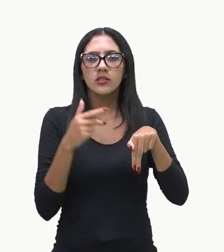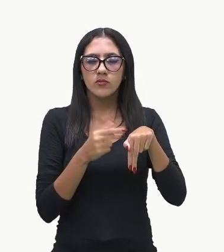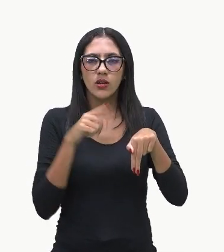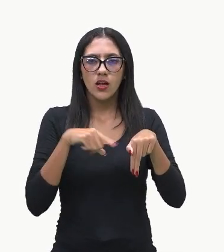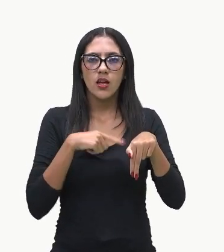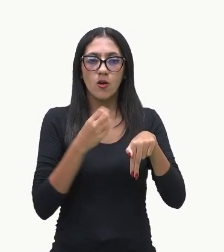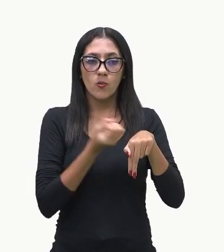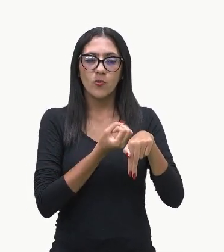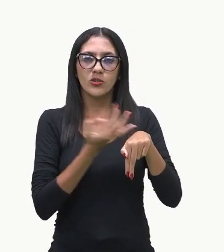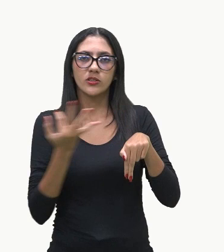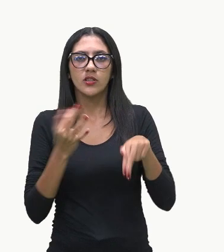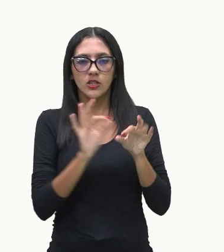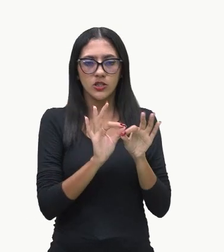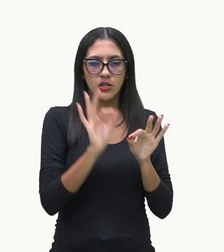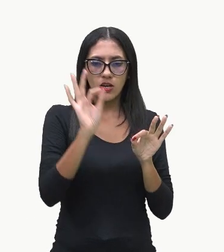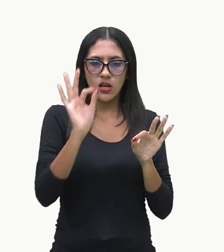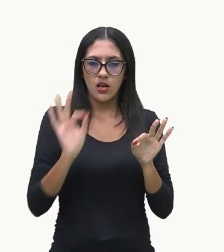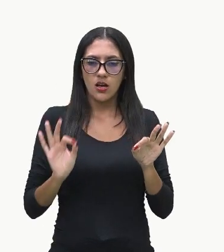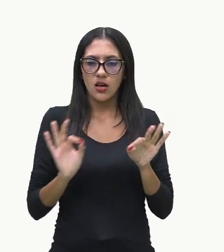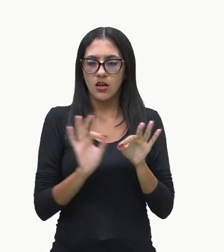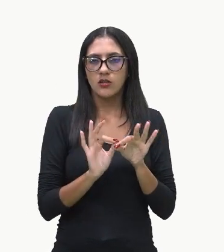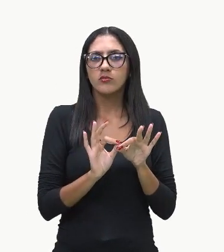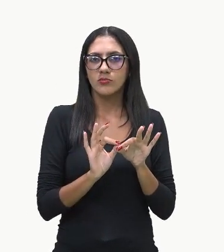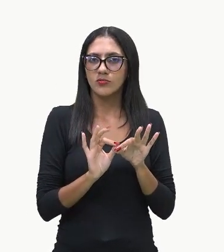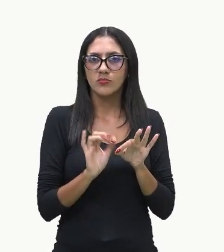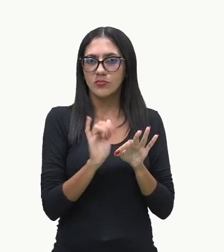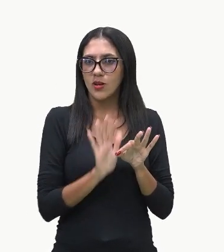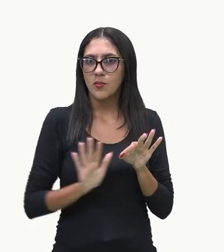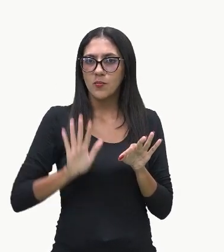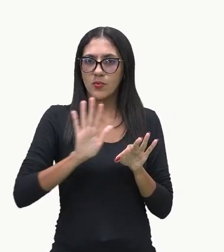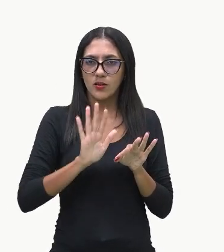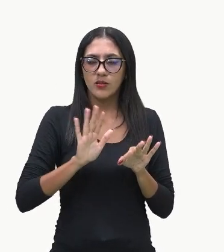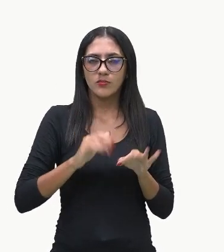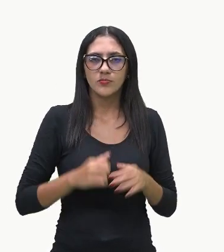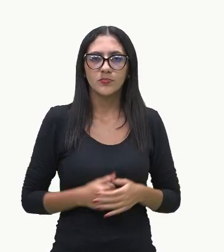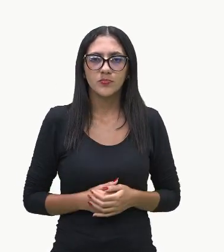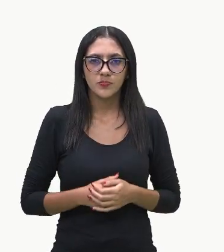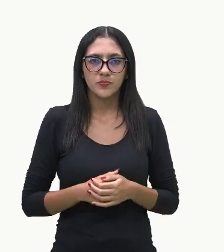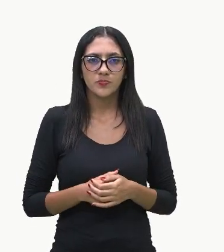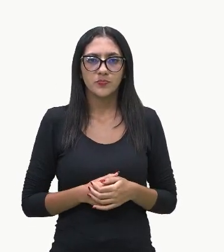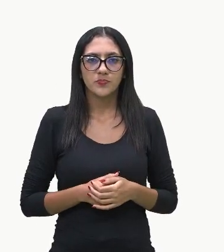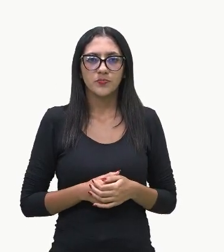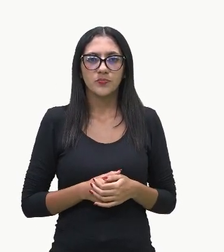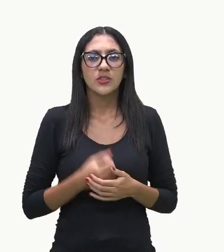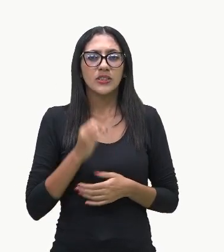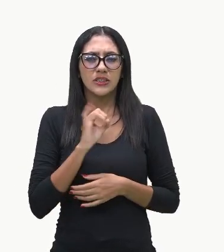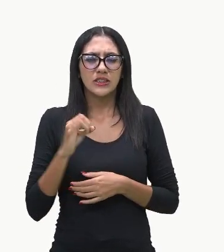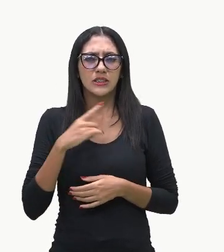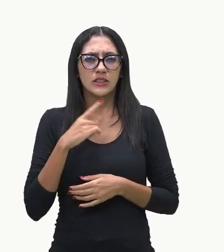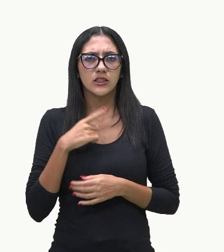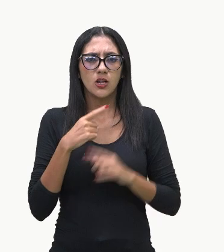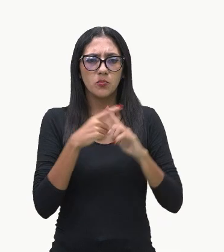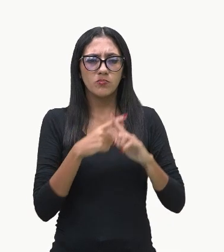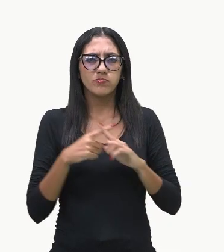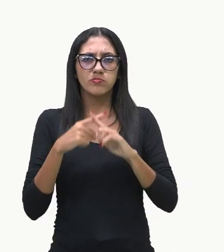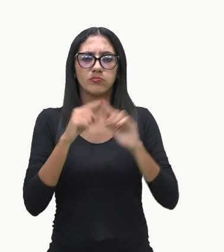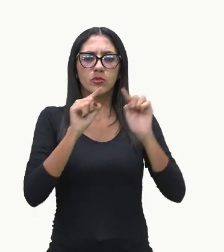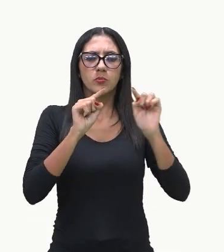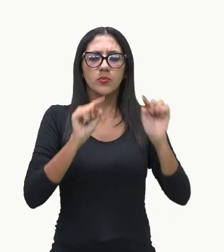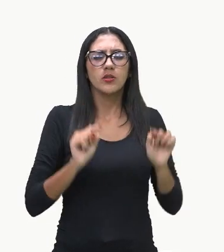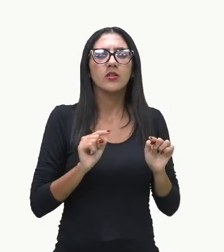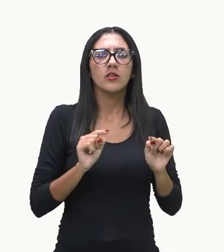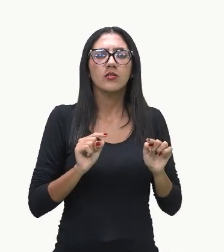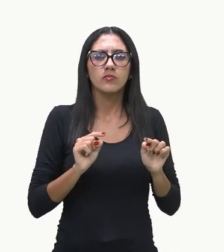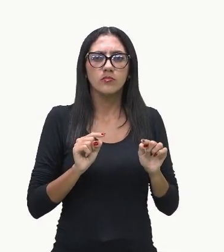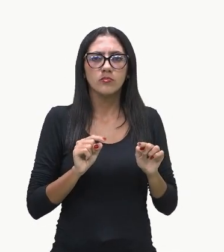número de lados do nosso polígono. Se eu tenho uma multiplicação aí, onde aparece um parêntese, quem